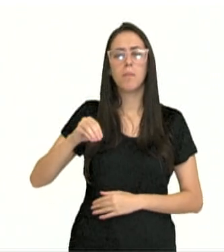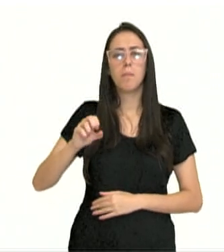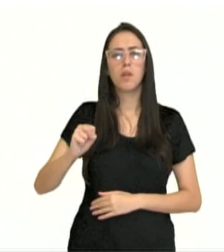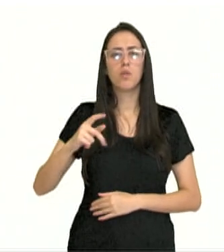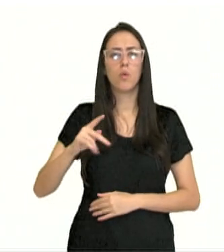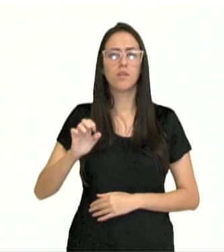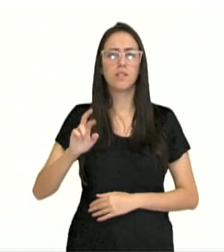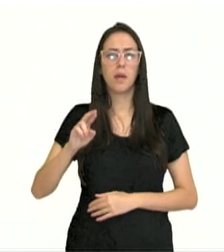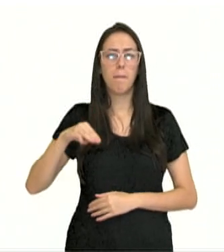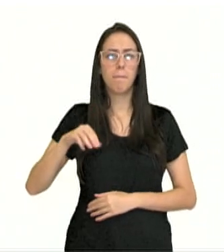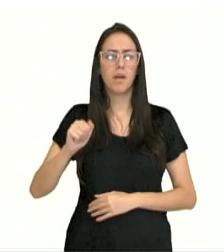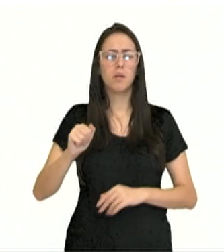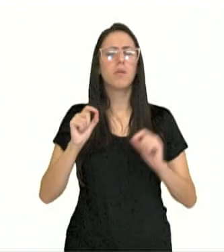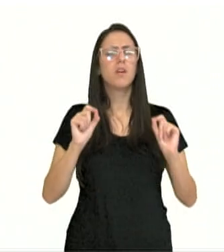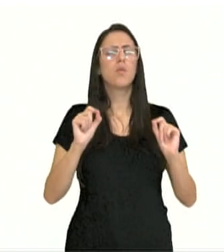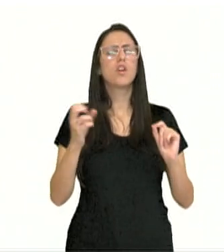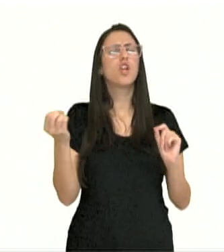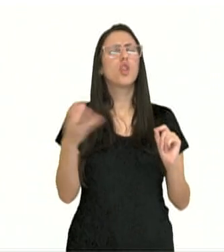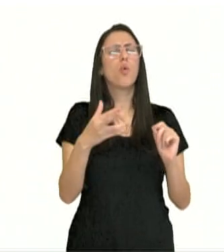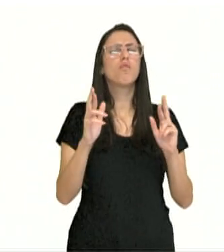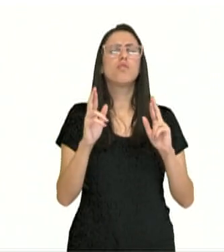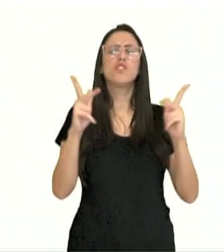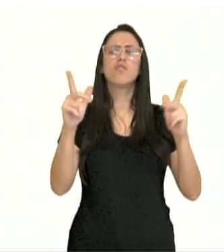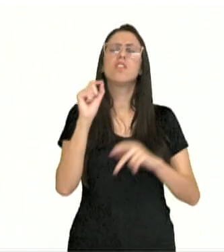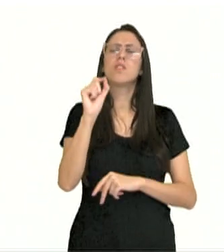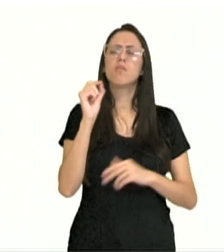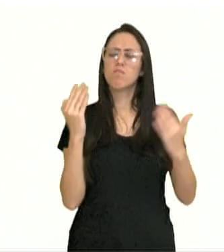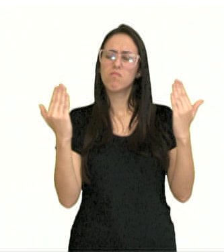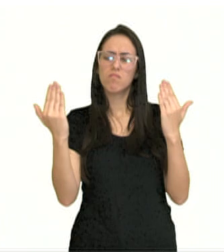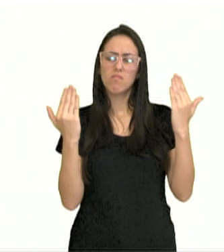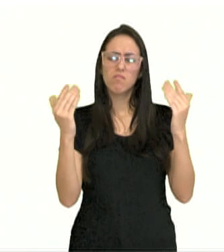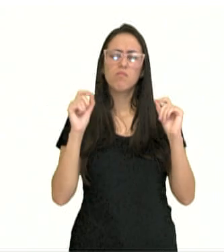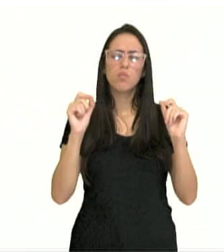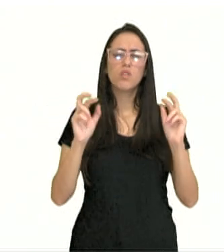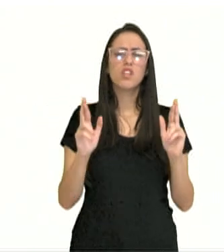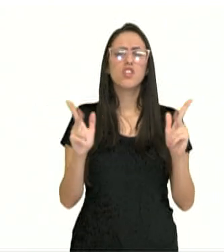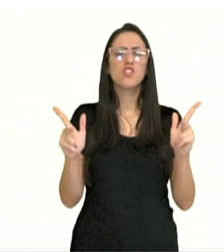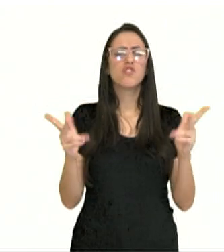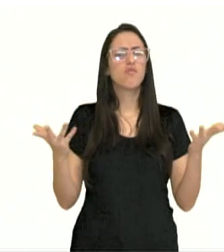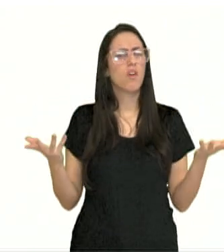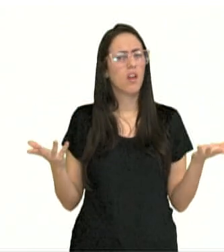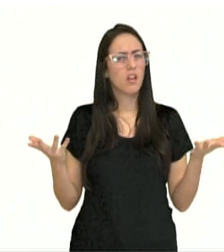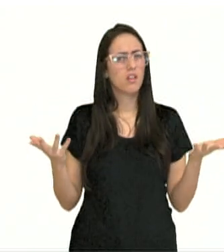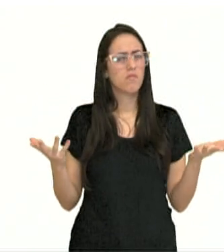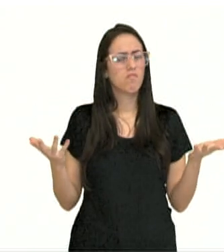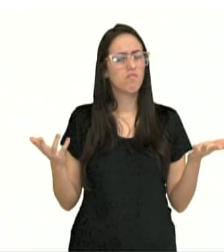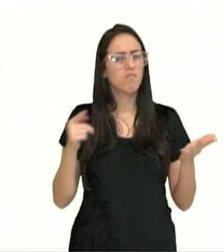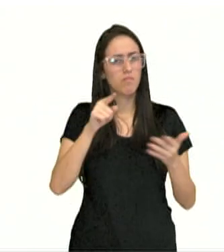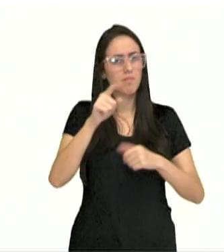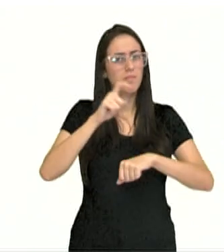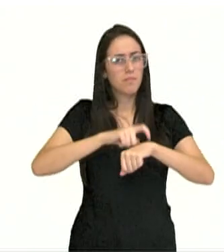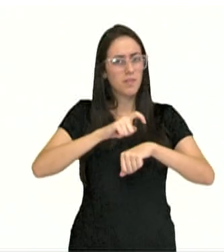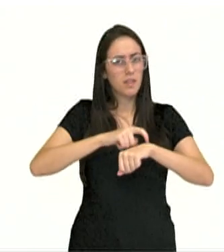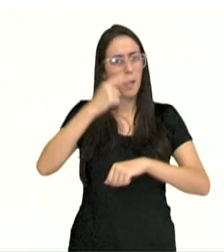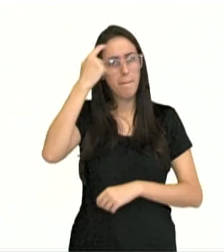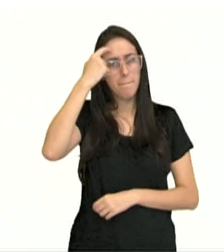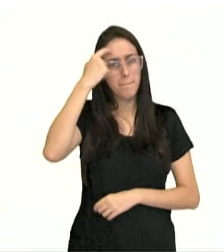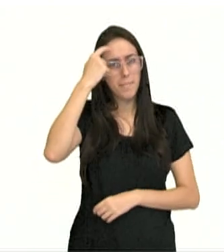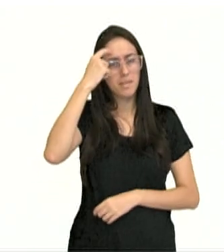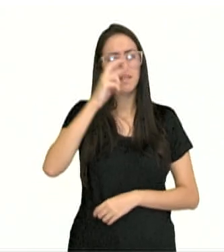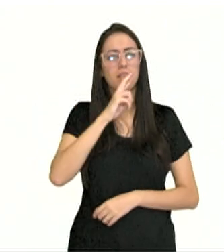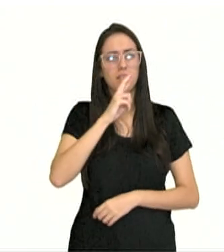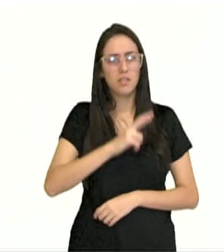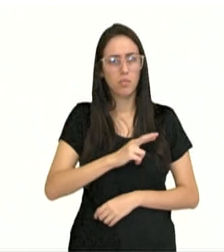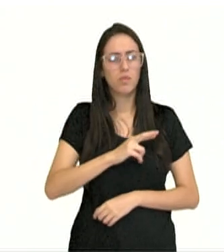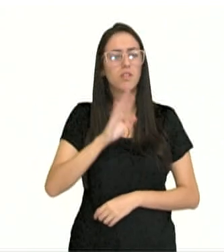as novidades? O que a Gimnosperma tem que a Pteridófita não tem? Eu vou dar um tempinho para vocês